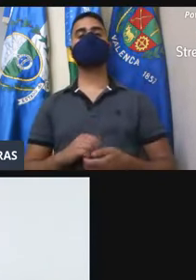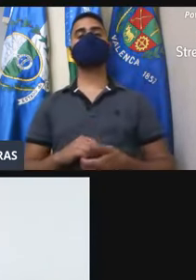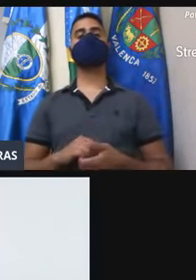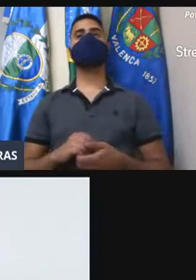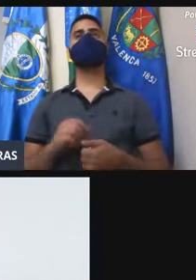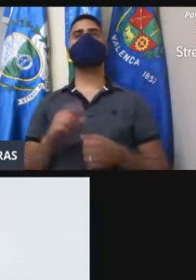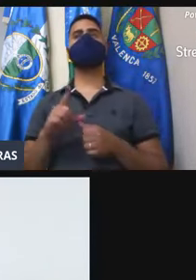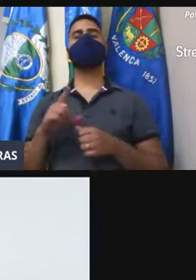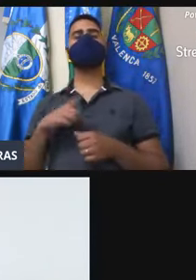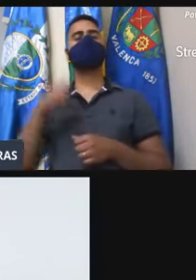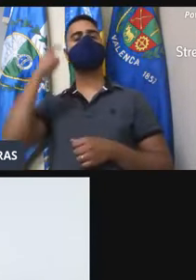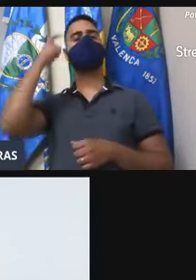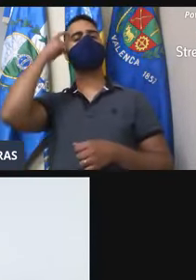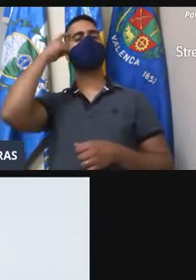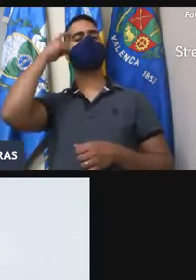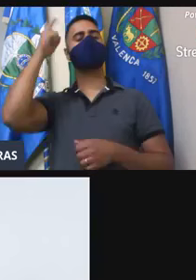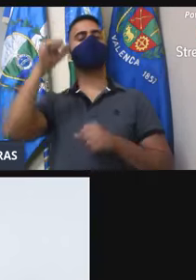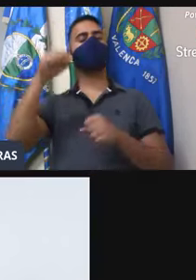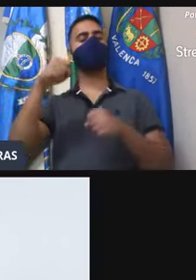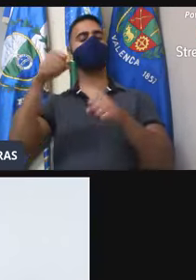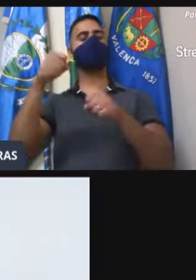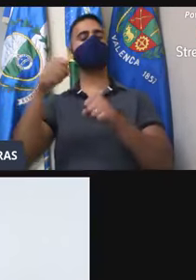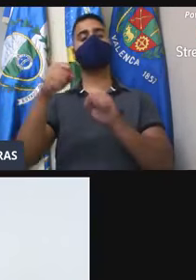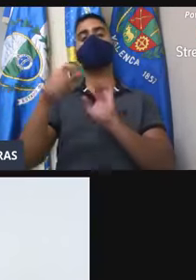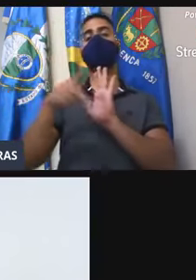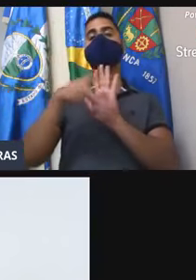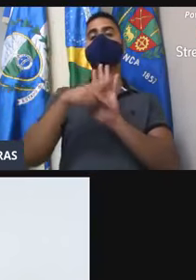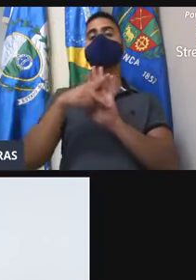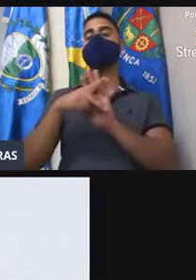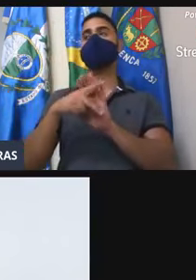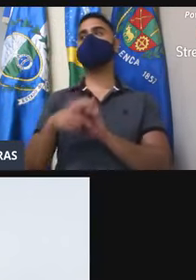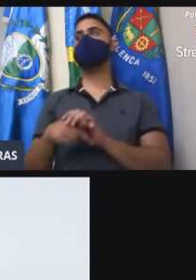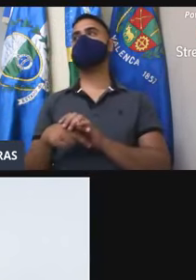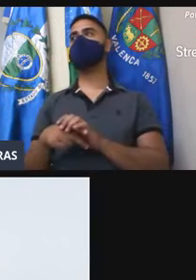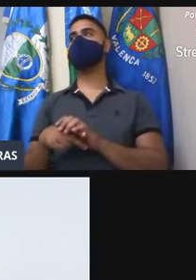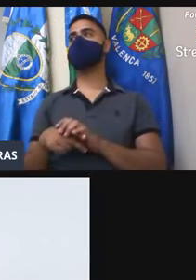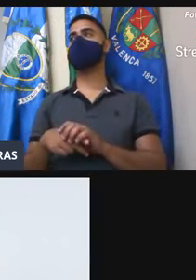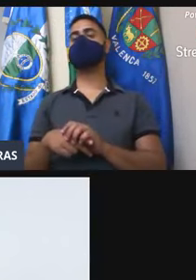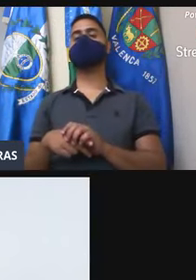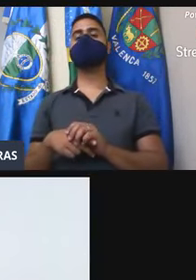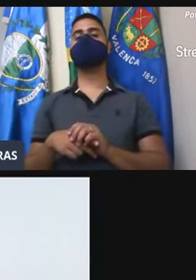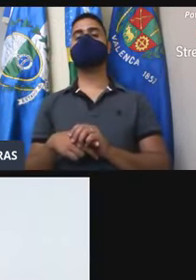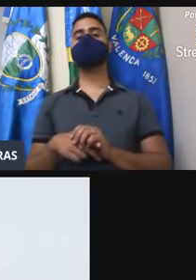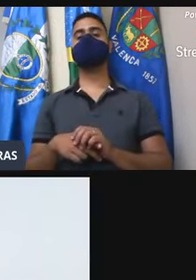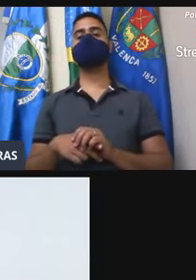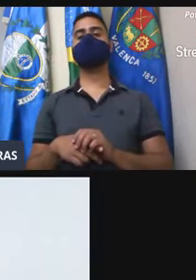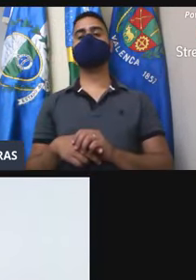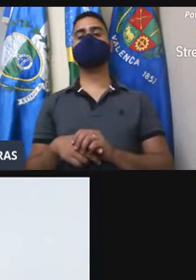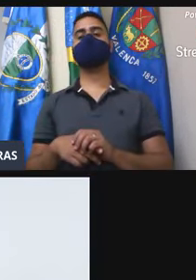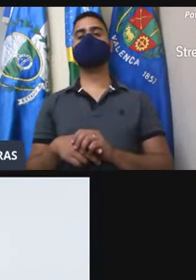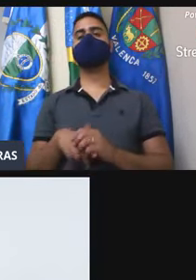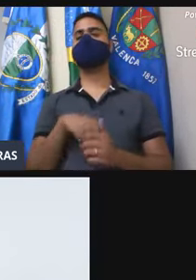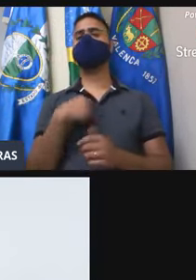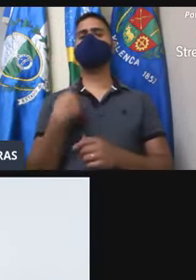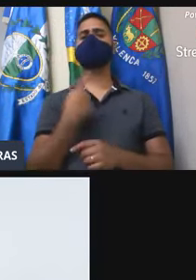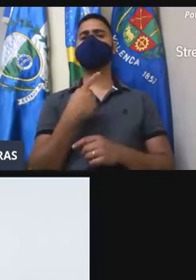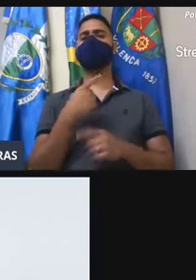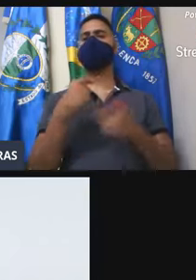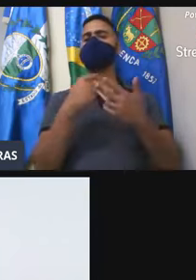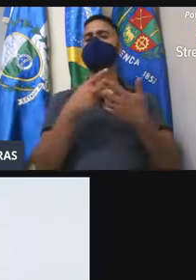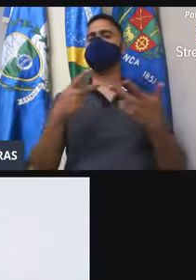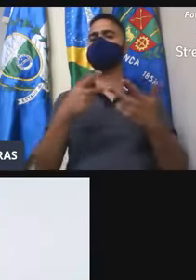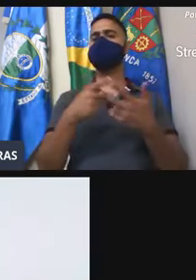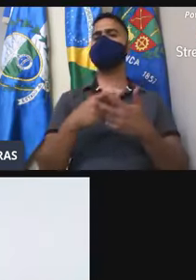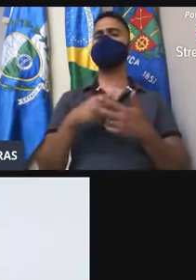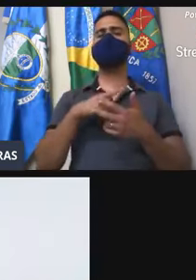a uma ideia de um fortalecimento da iniciativa privada no setor recursos. Então, há toda uma estrutura,